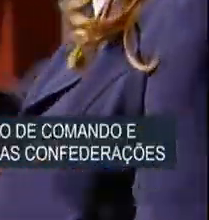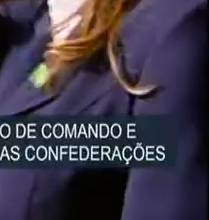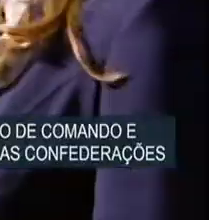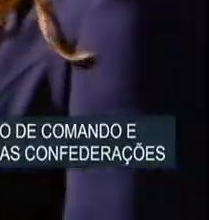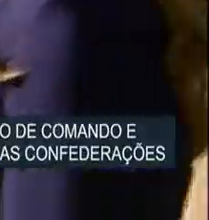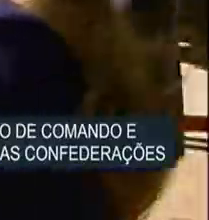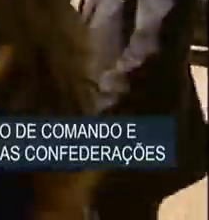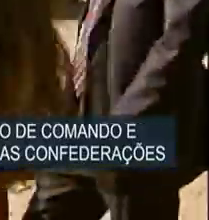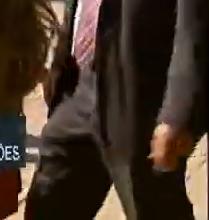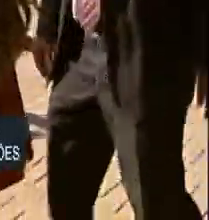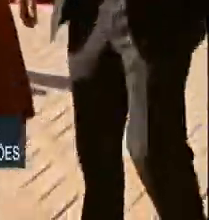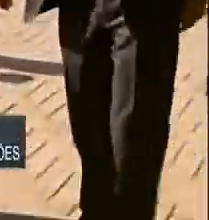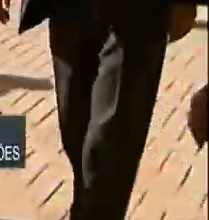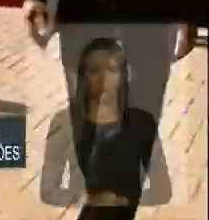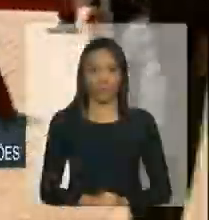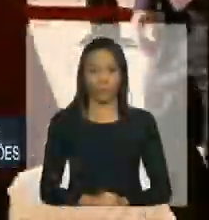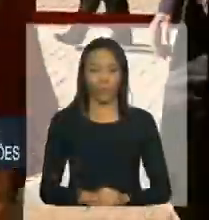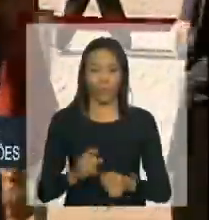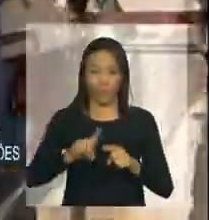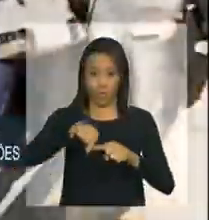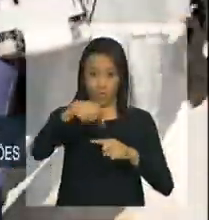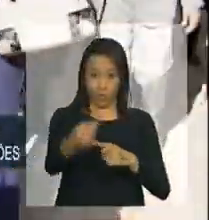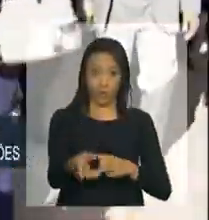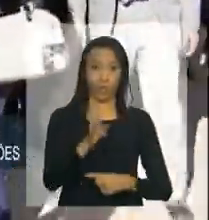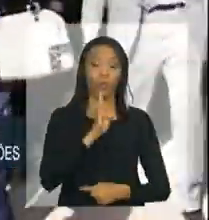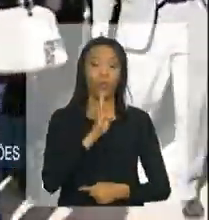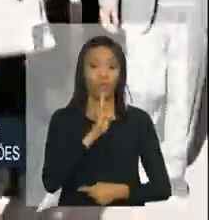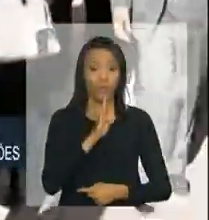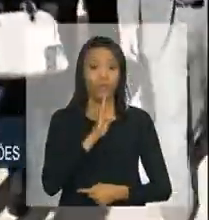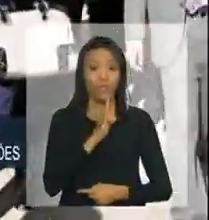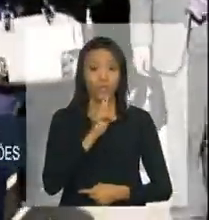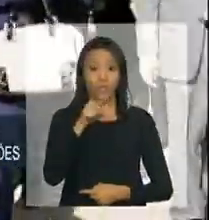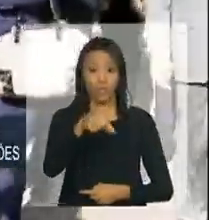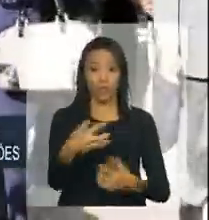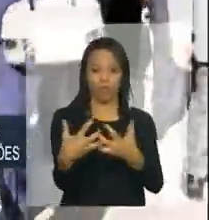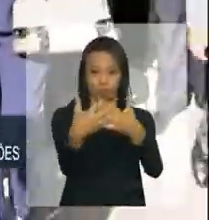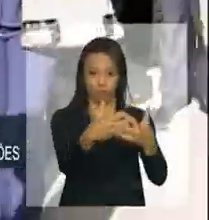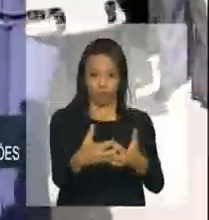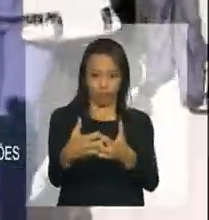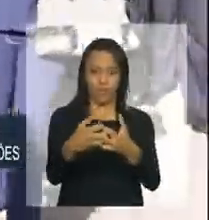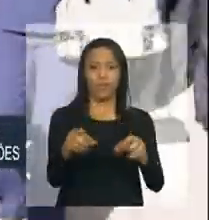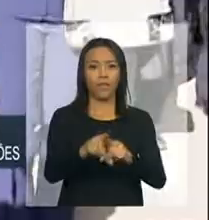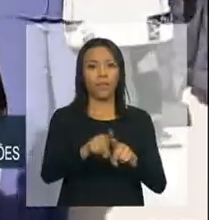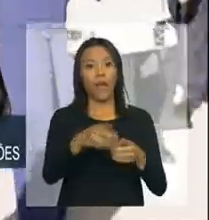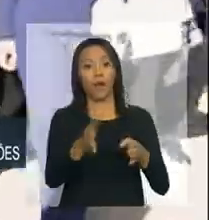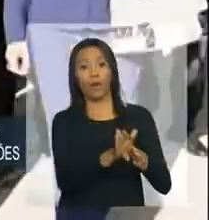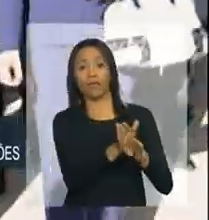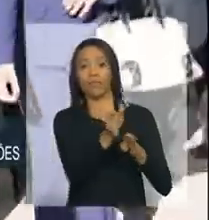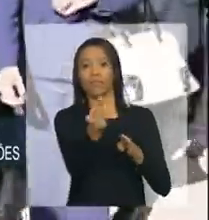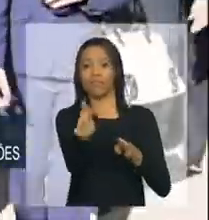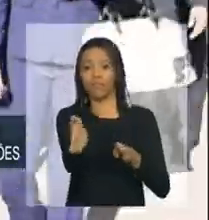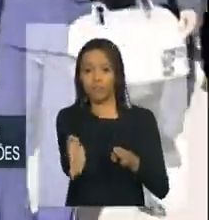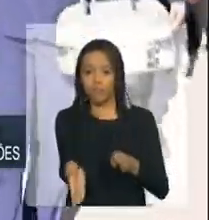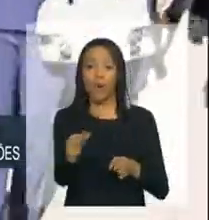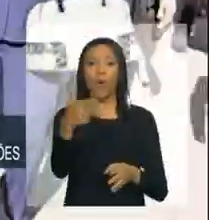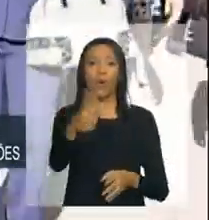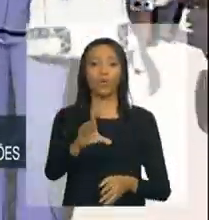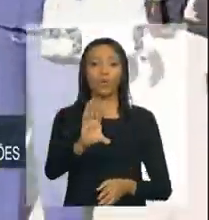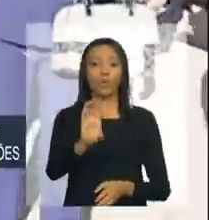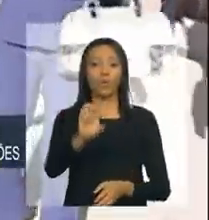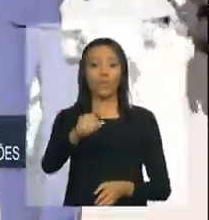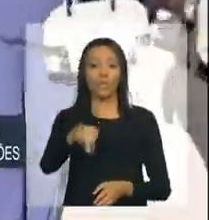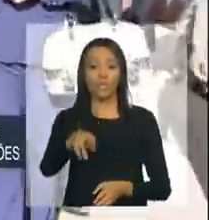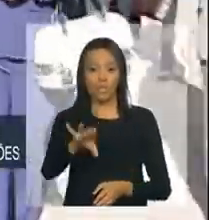após conhecer a unidade móvel agora a presidenta Dilma russef se encaminha para conhecer o Centro Integrado de comando e